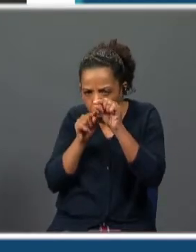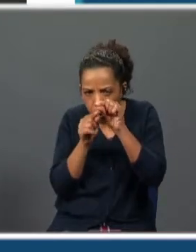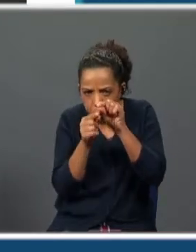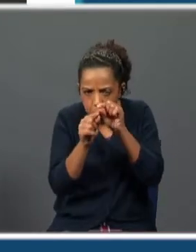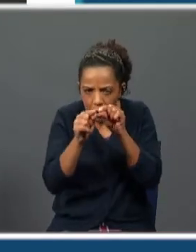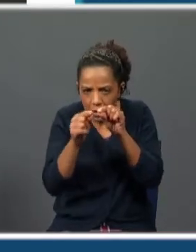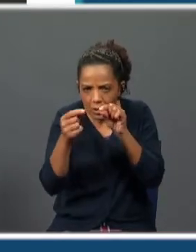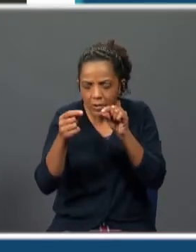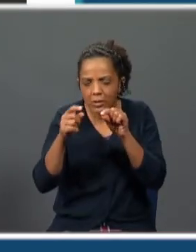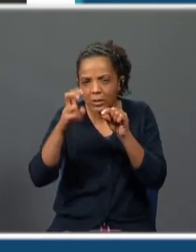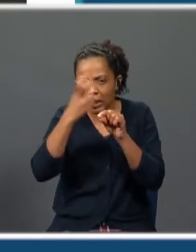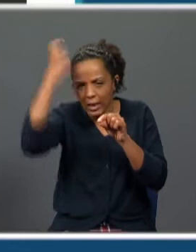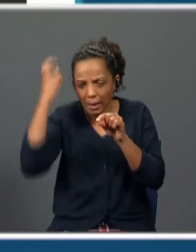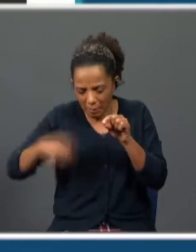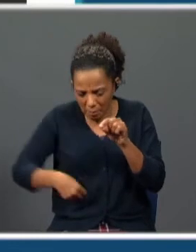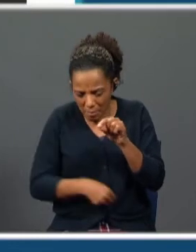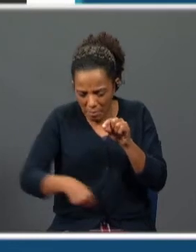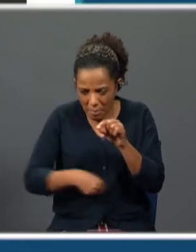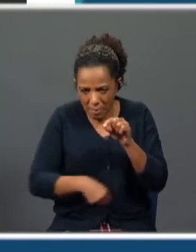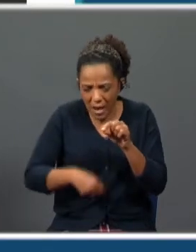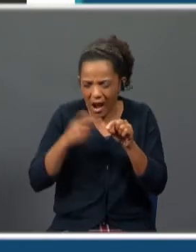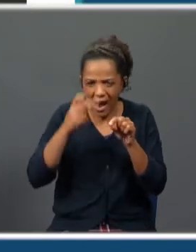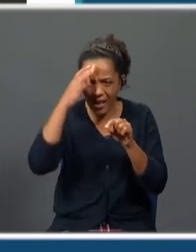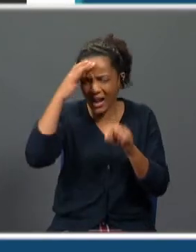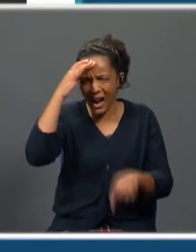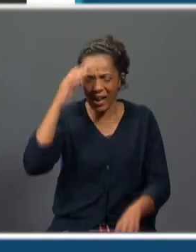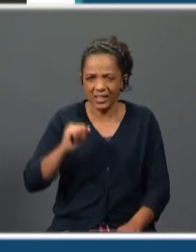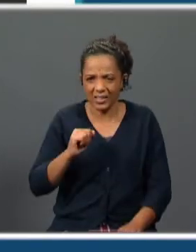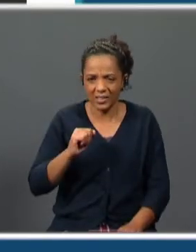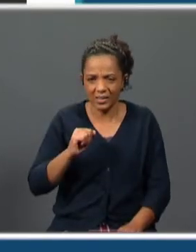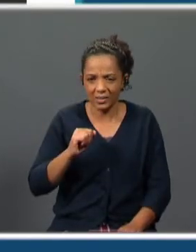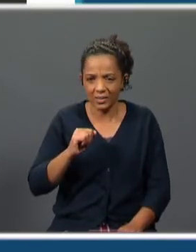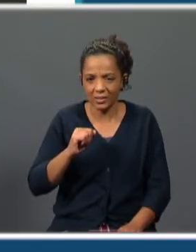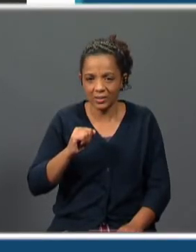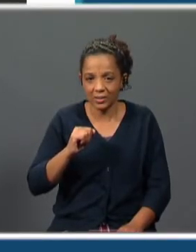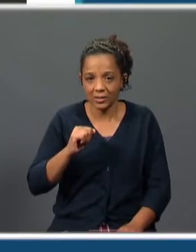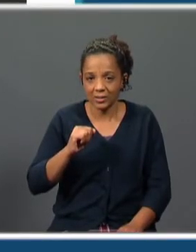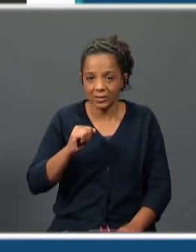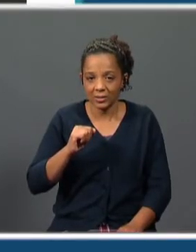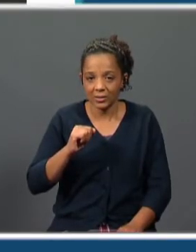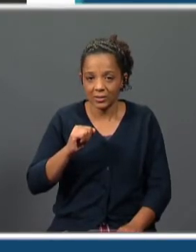pôs-se a picar a cabra cabrês. Ai, ai, ai, ai, ai!